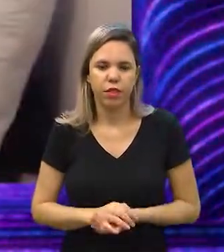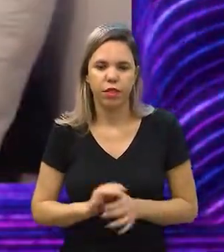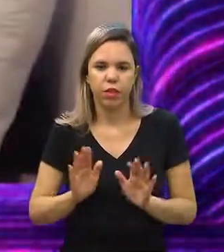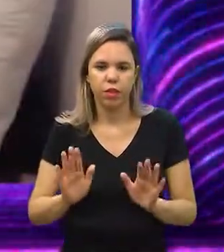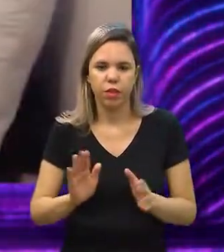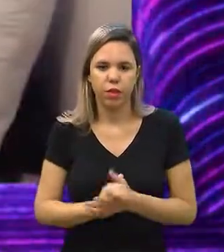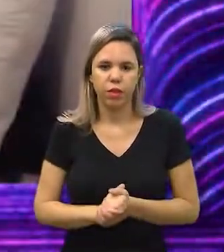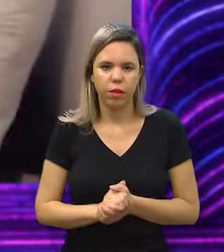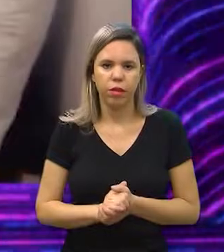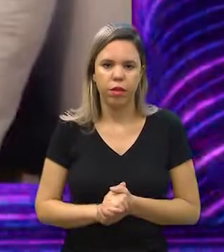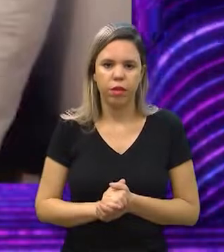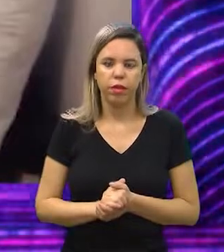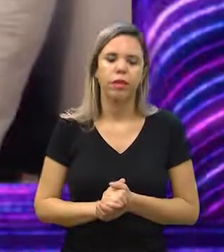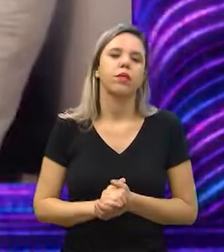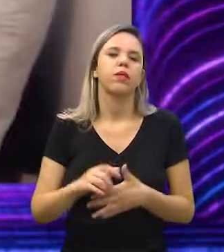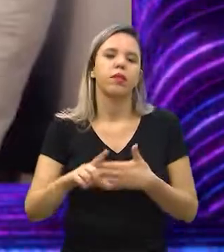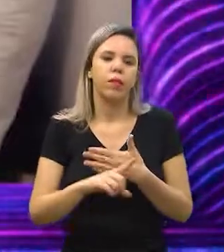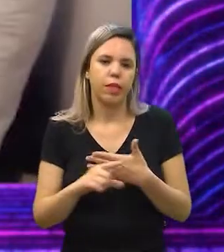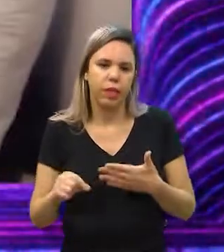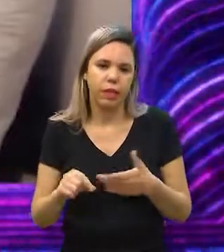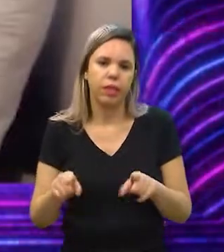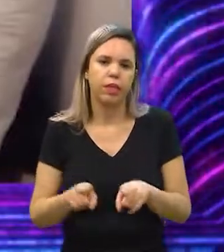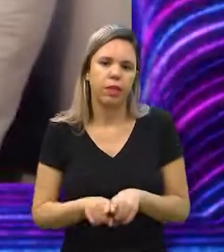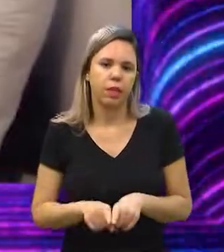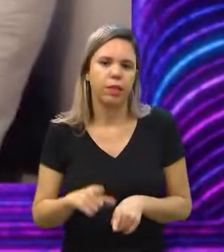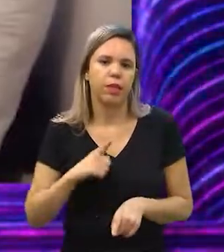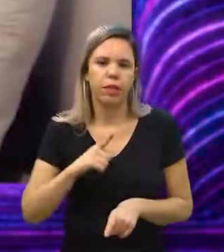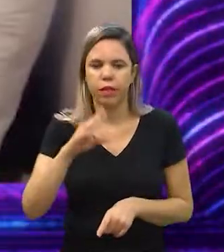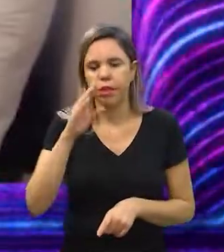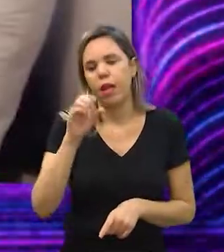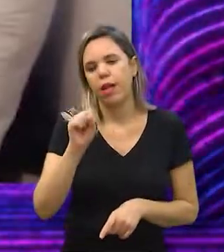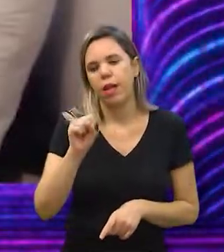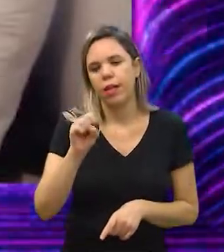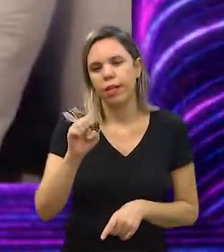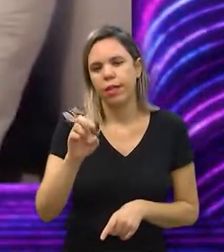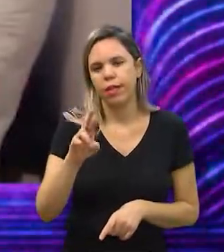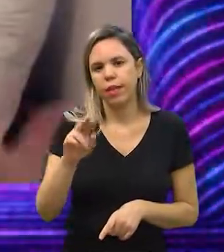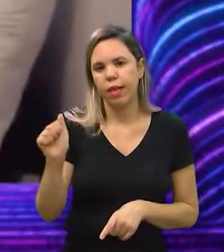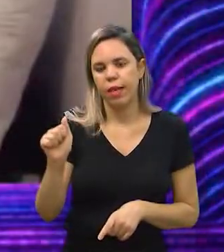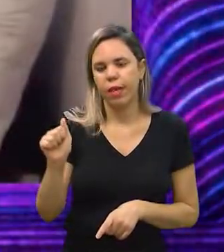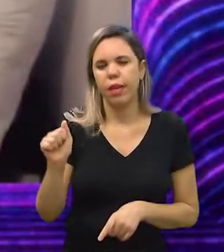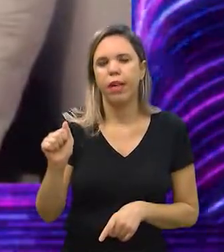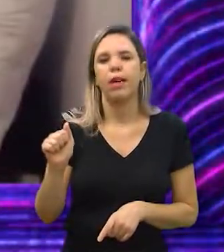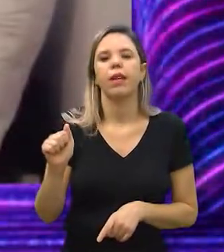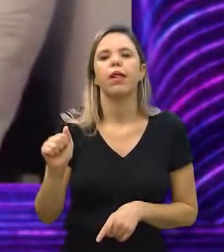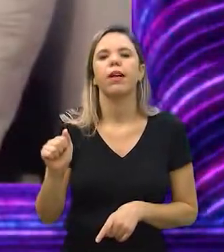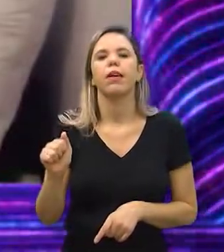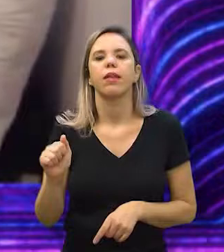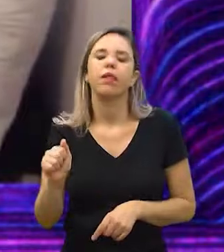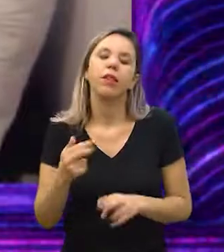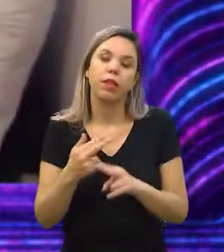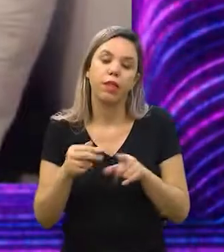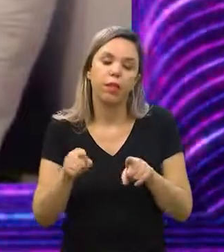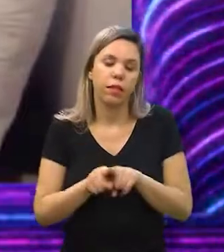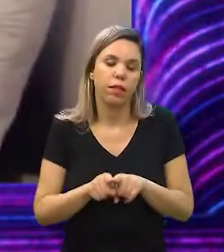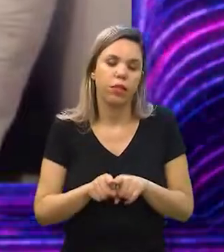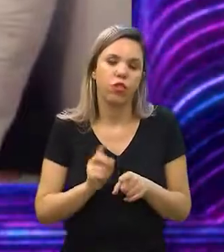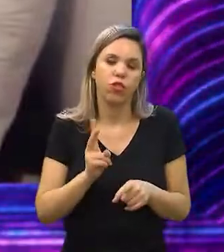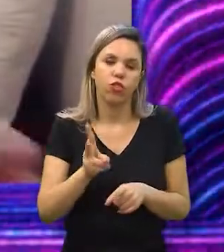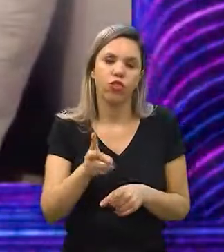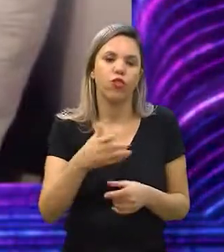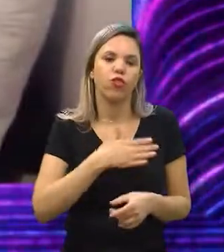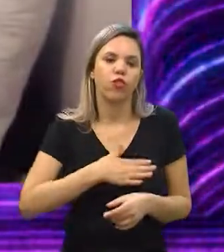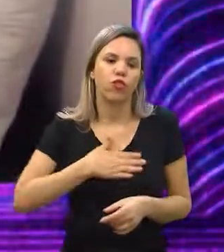Vikadas. Mas, na Amazon tem um outro spin-off, que é o Plix Terra Negra, que também, quem quiser, é um continho para continuar. É